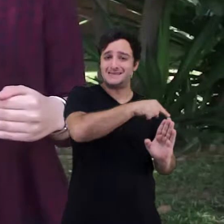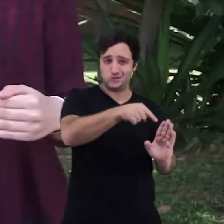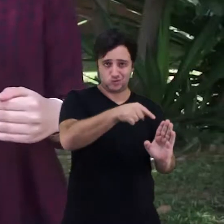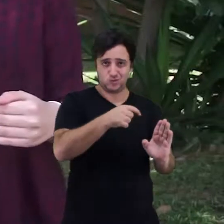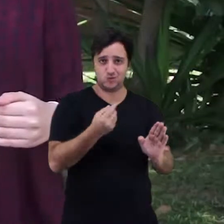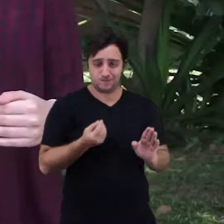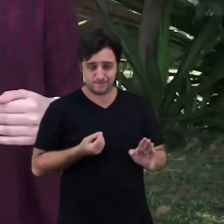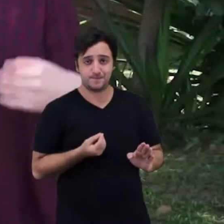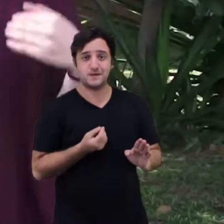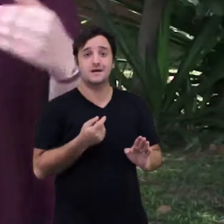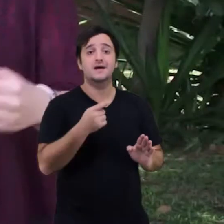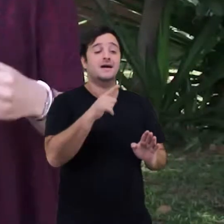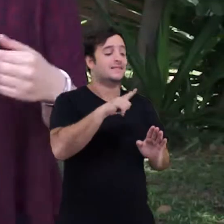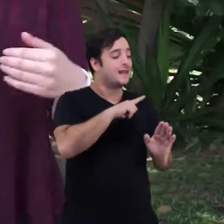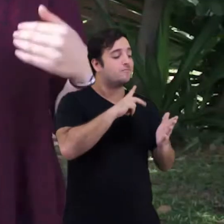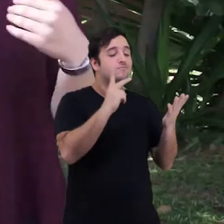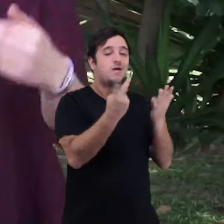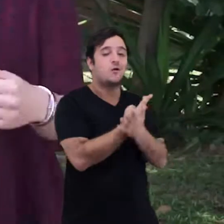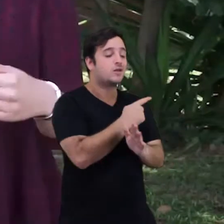motivações